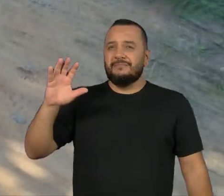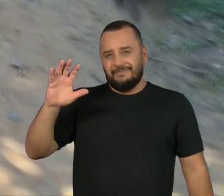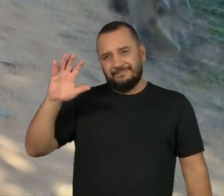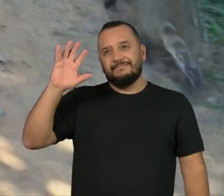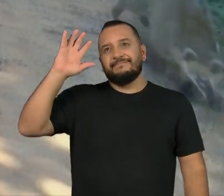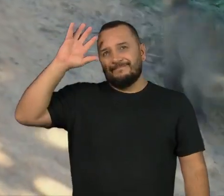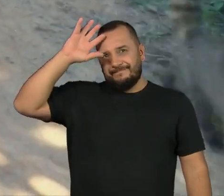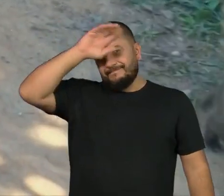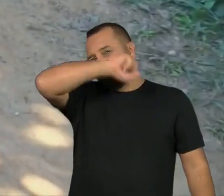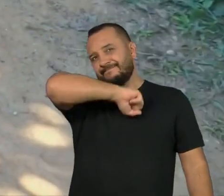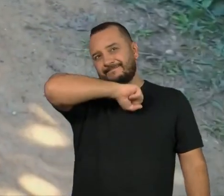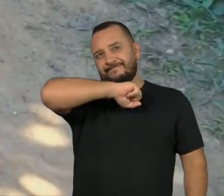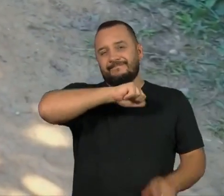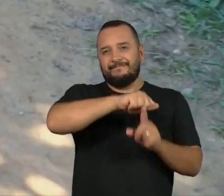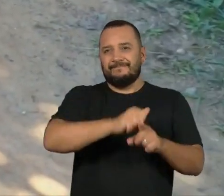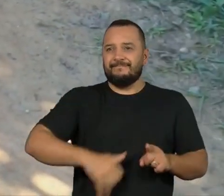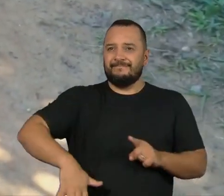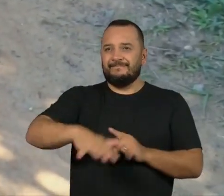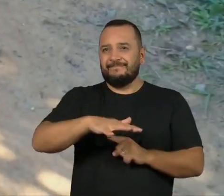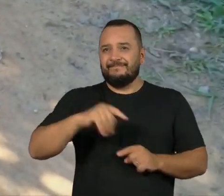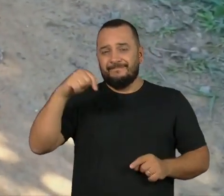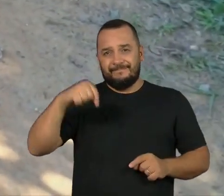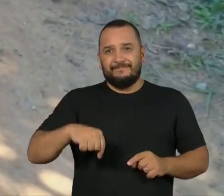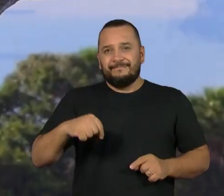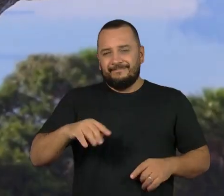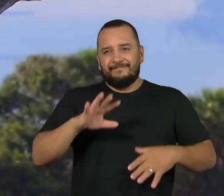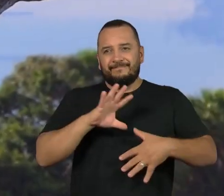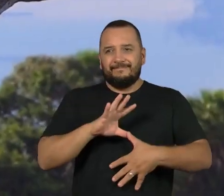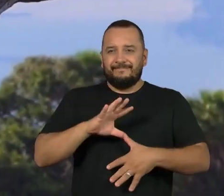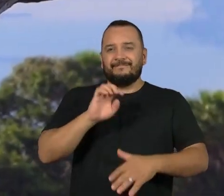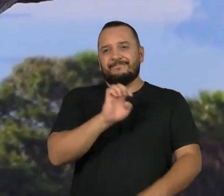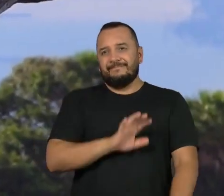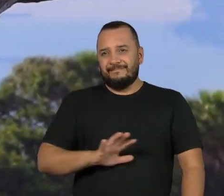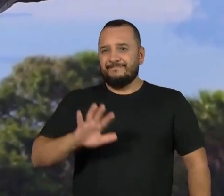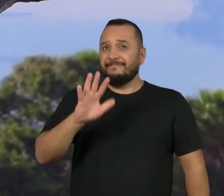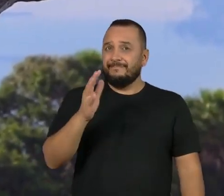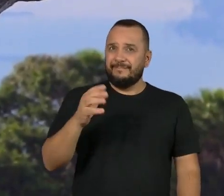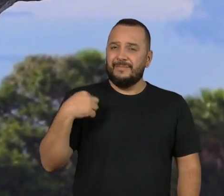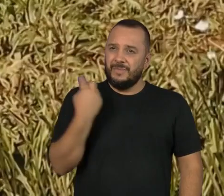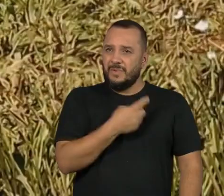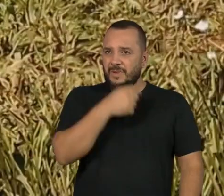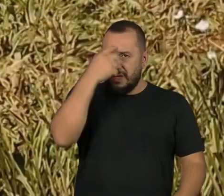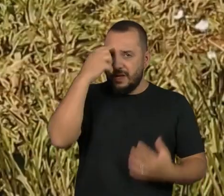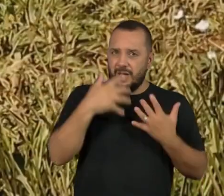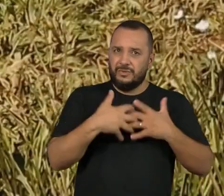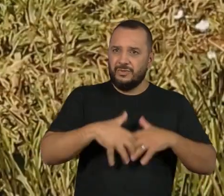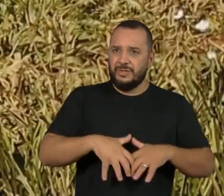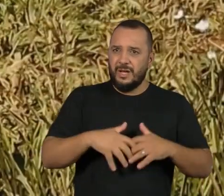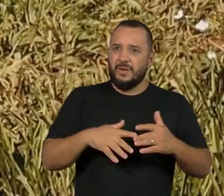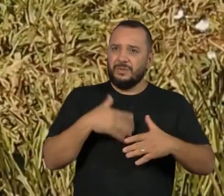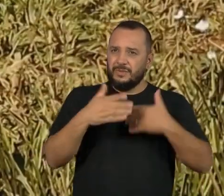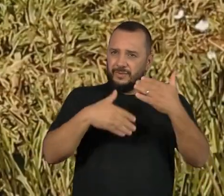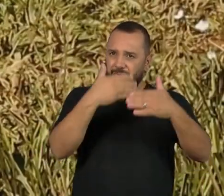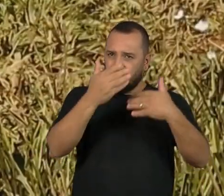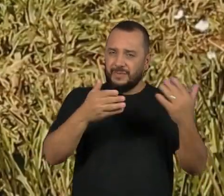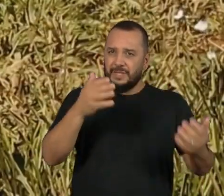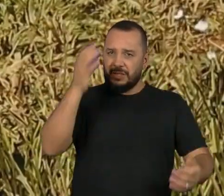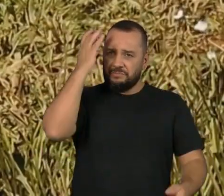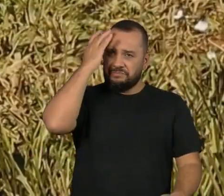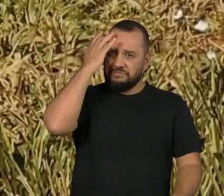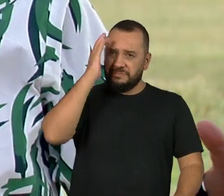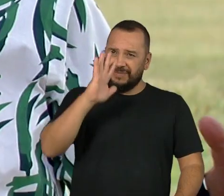devíamos, como sociedade ocidental, que se diz racional, desenvolvida, evoluída, no entanto